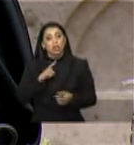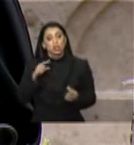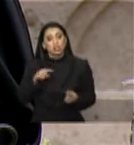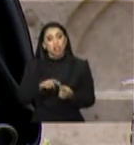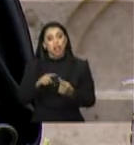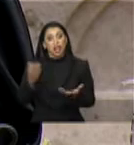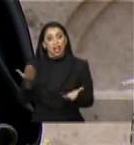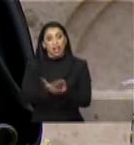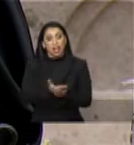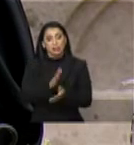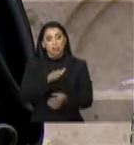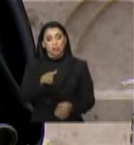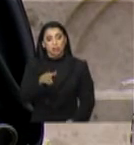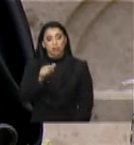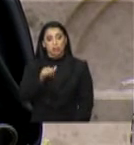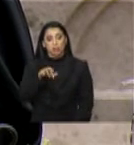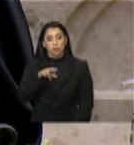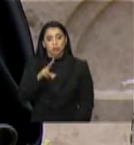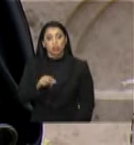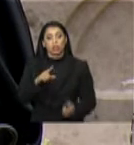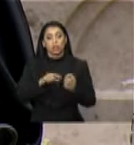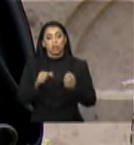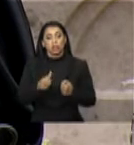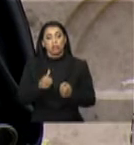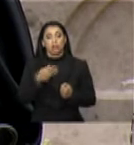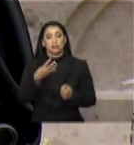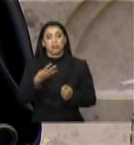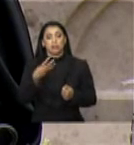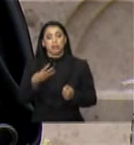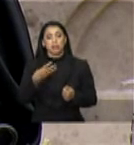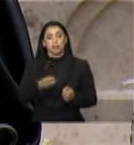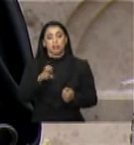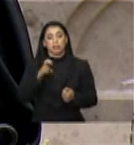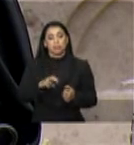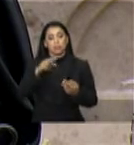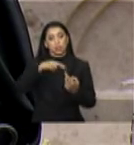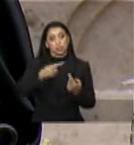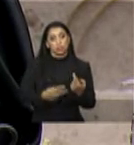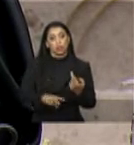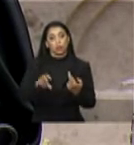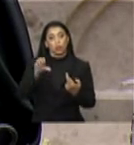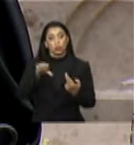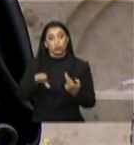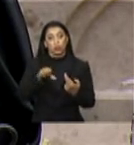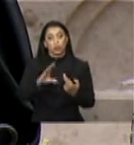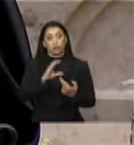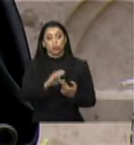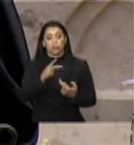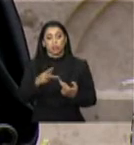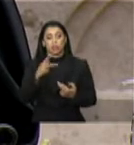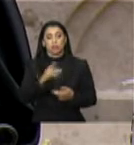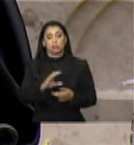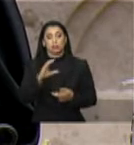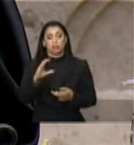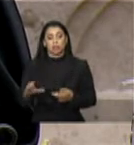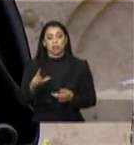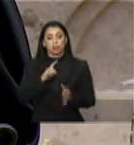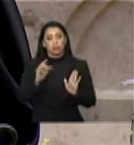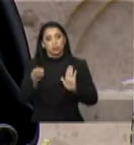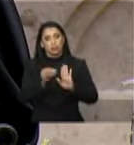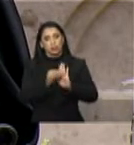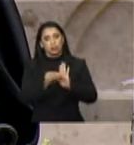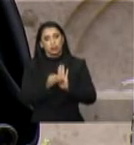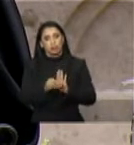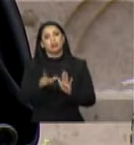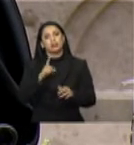previsto no artigo 485 inciso 9 do então vigente de processo civil dispositivo do qual